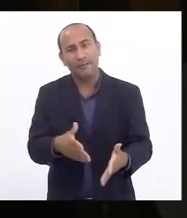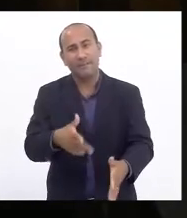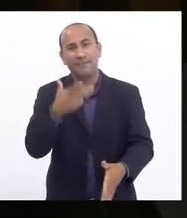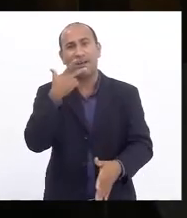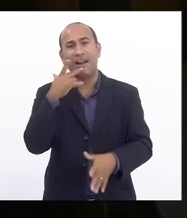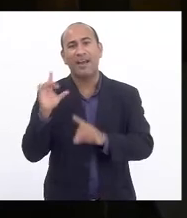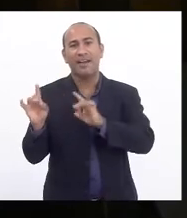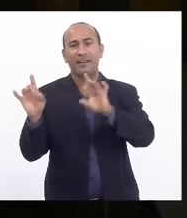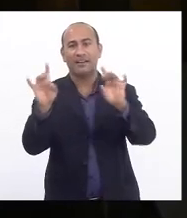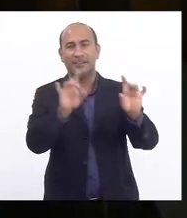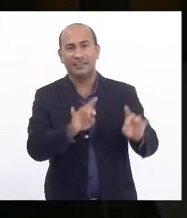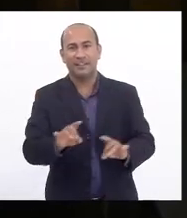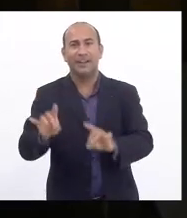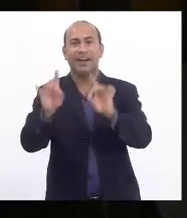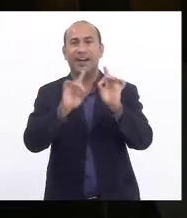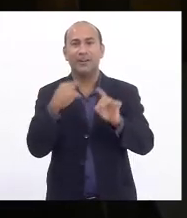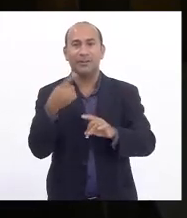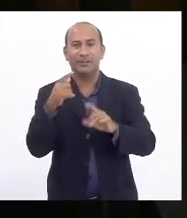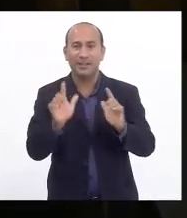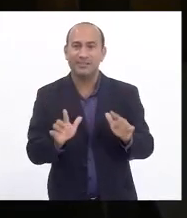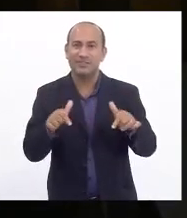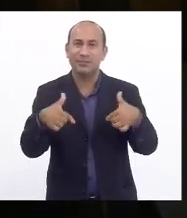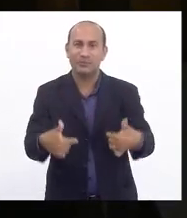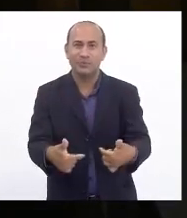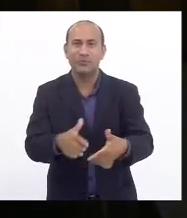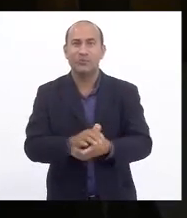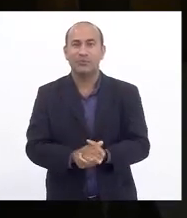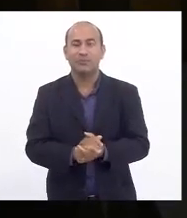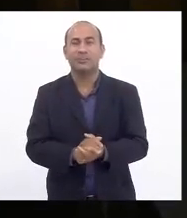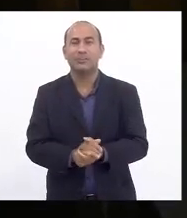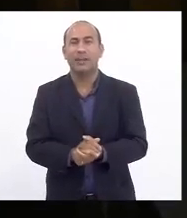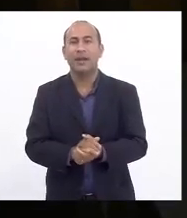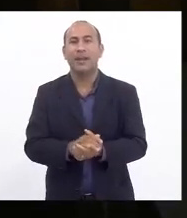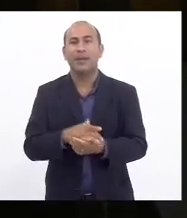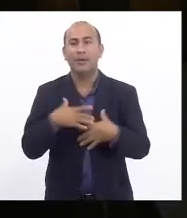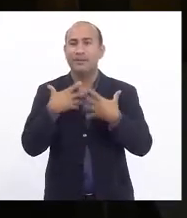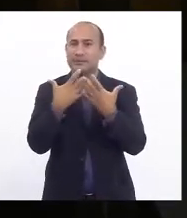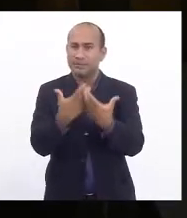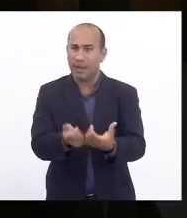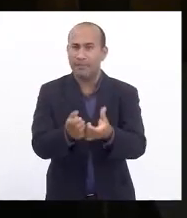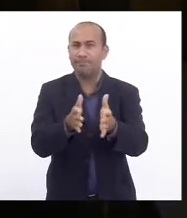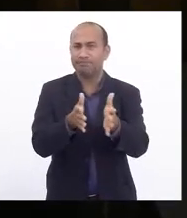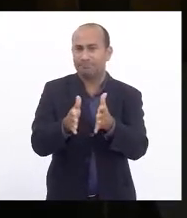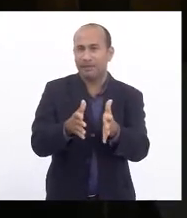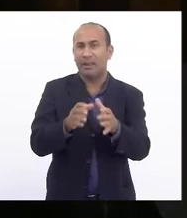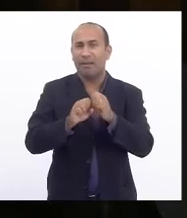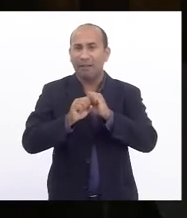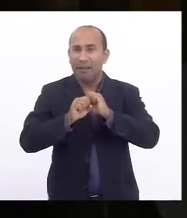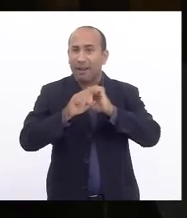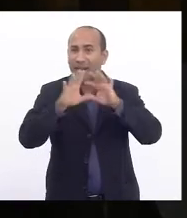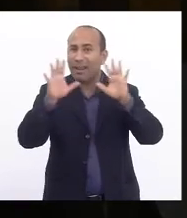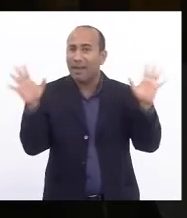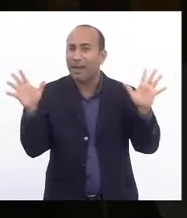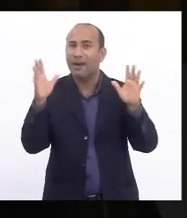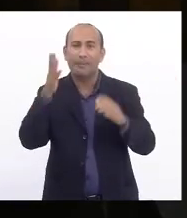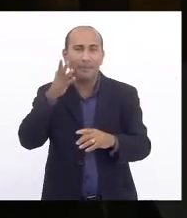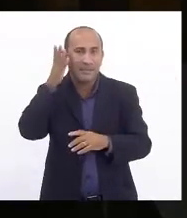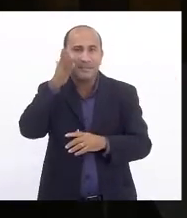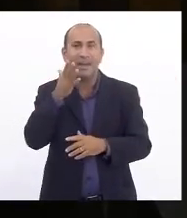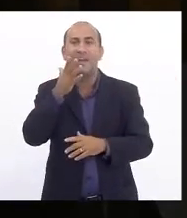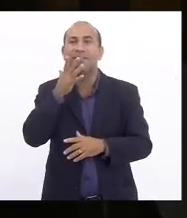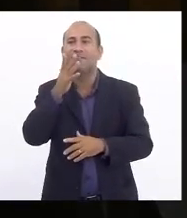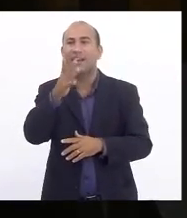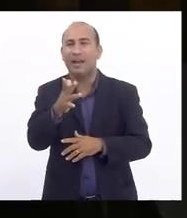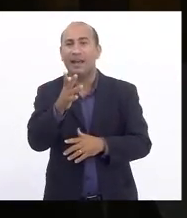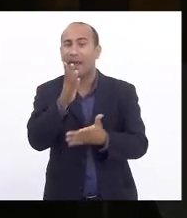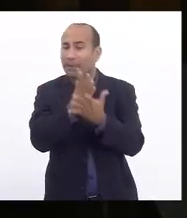especialmente sobre a nossa atuação e eu reassume o mandato até com a mensagem é muito clara para deixar claro que